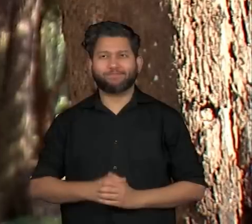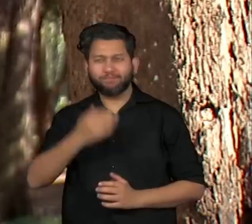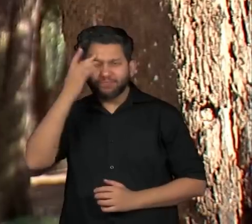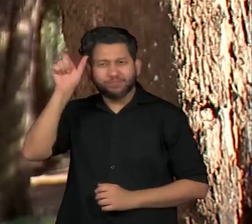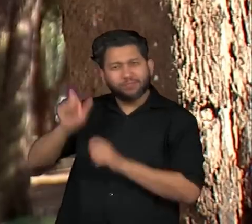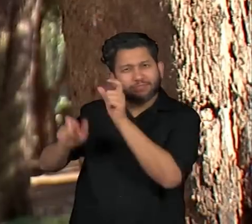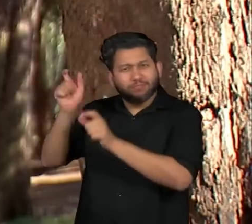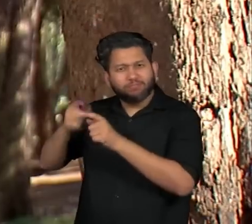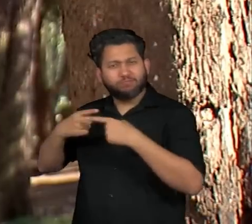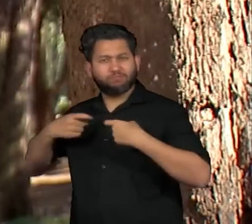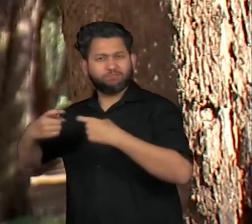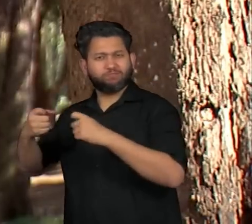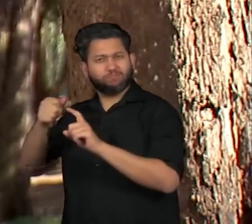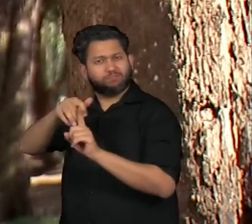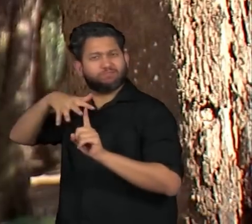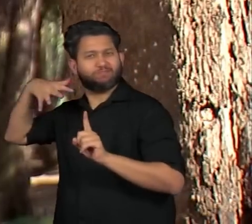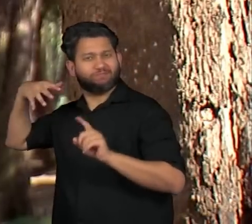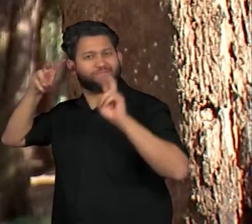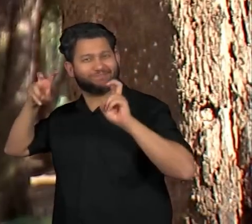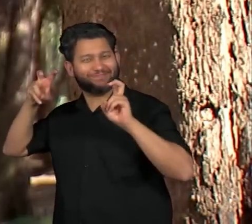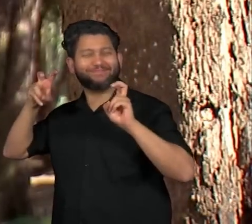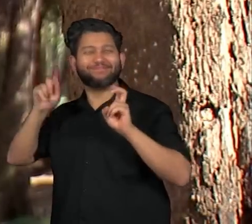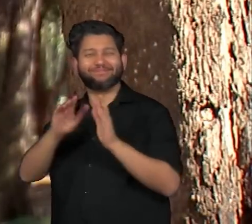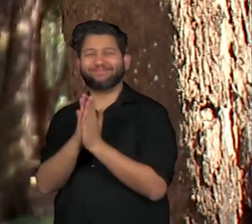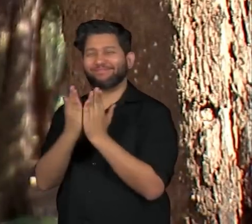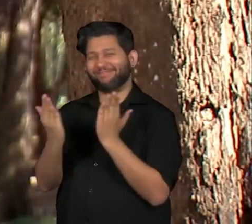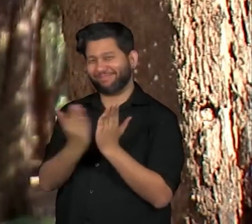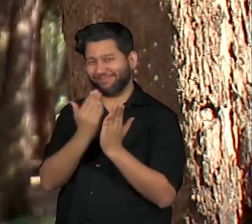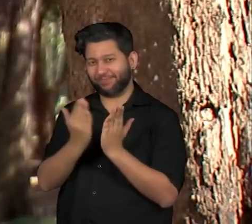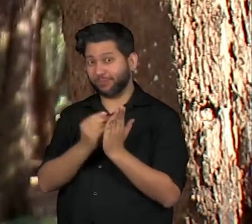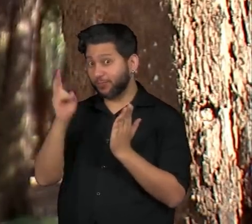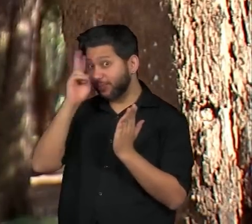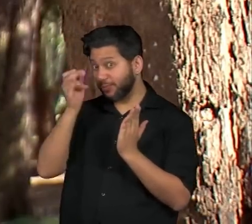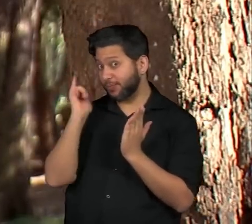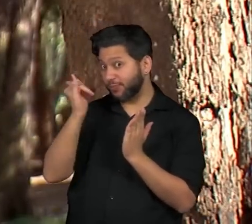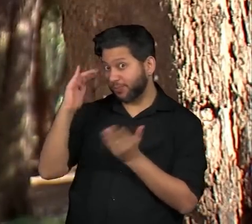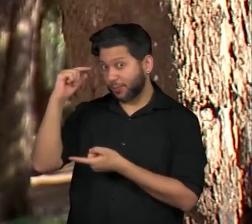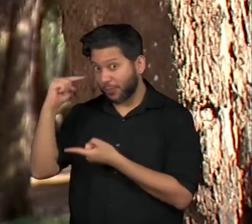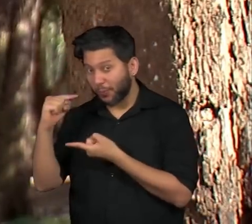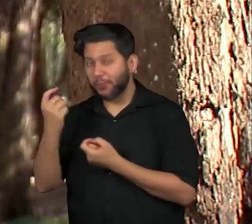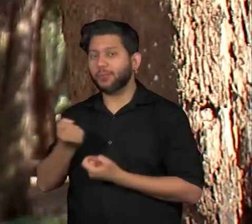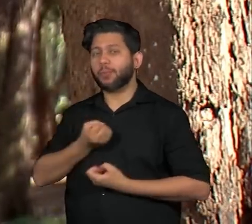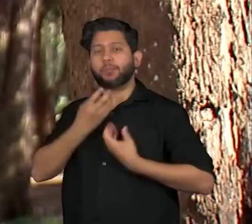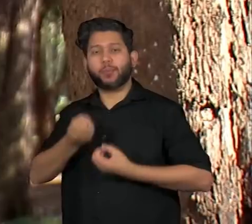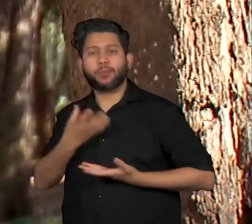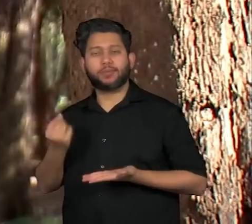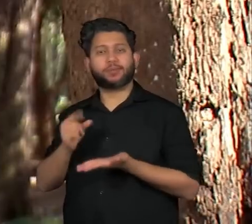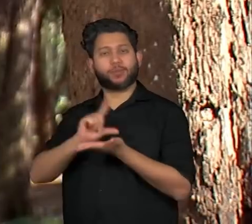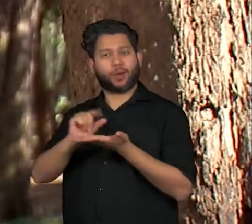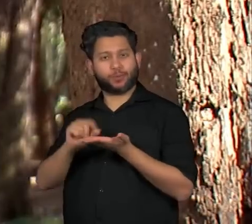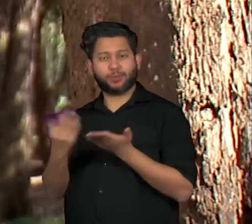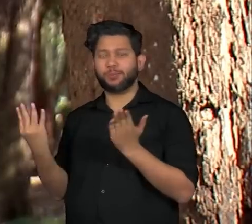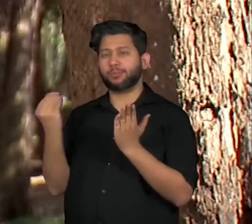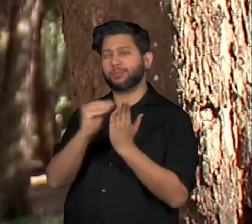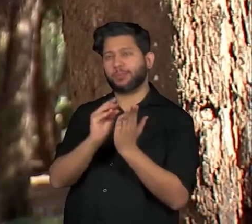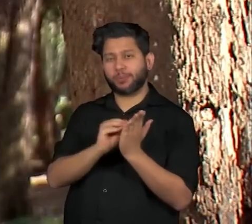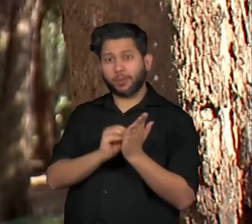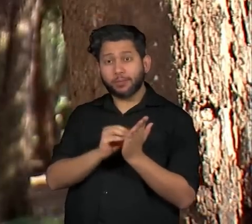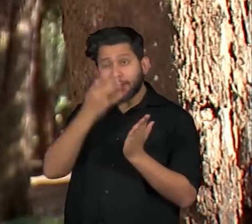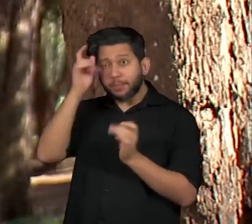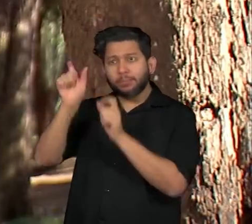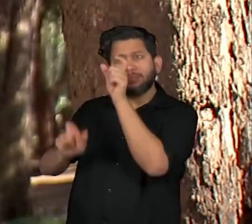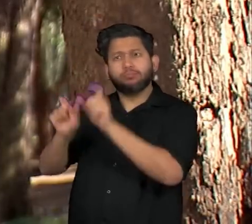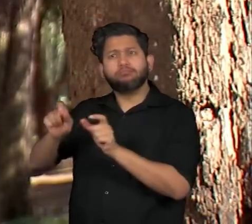Guerreiras da Ancestralidade é o título da obra que reúne contos, poesias e artigos produzidos por representantes